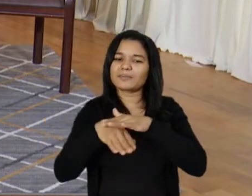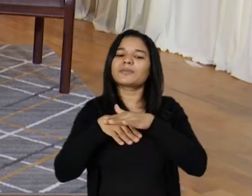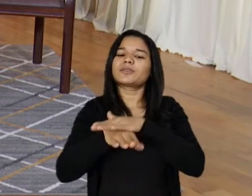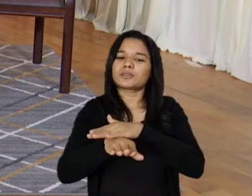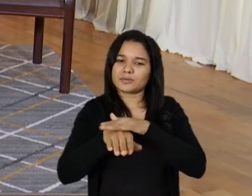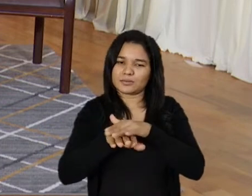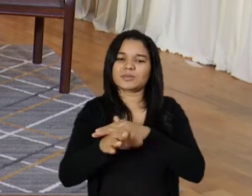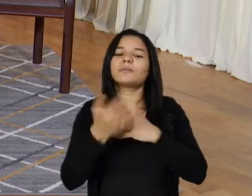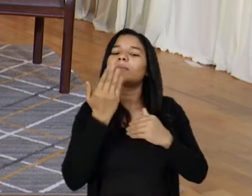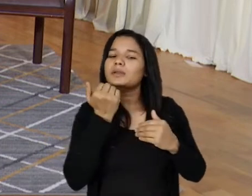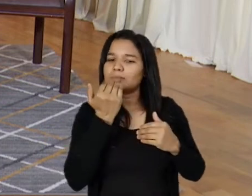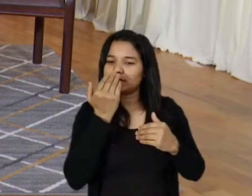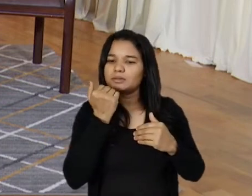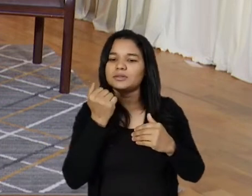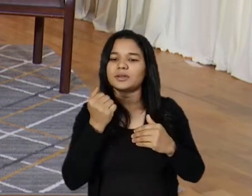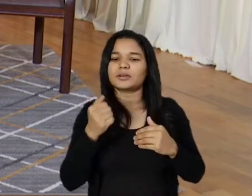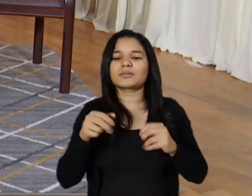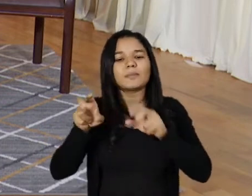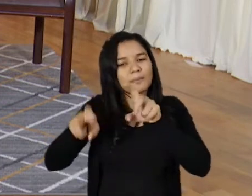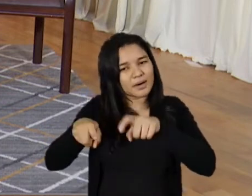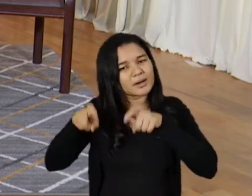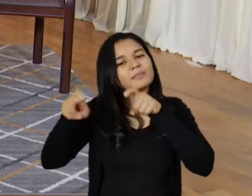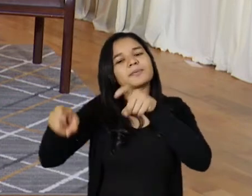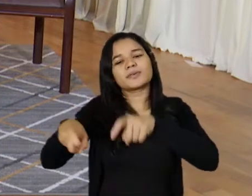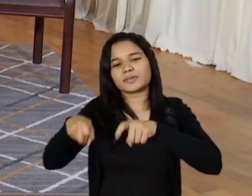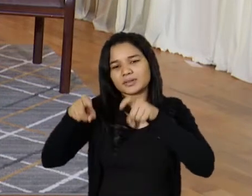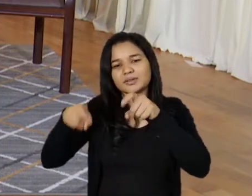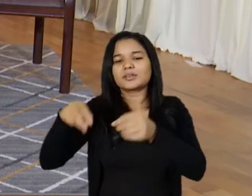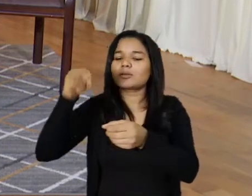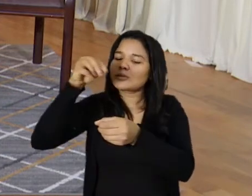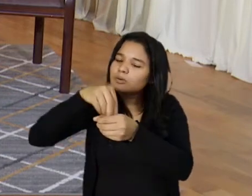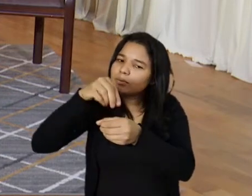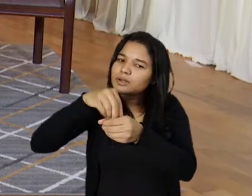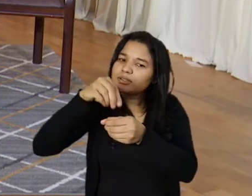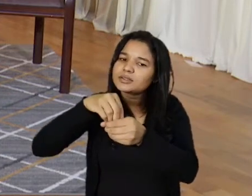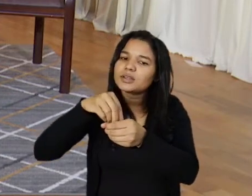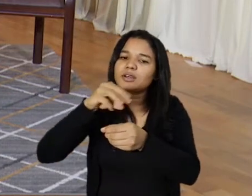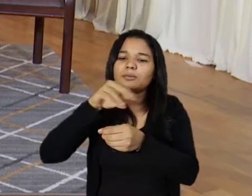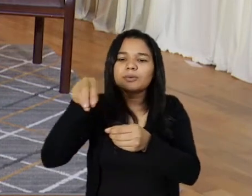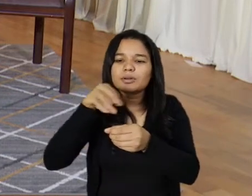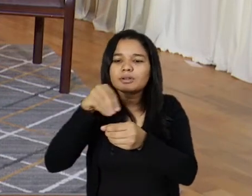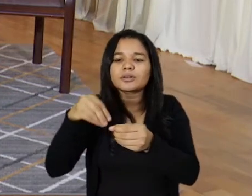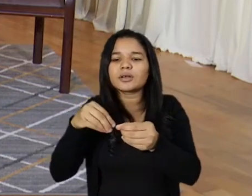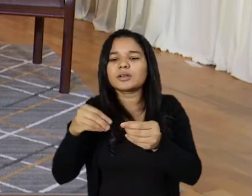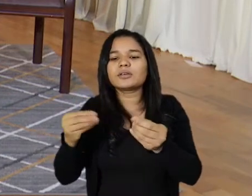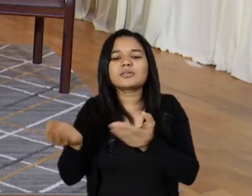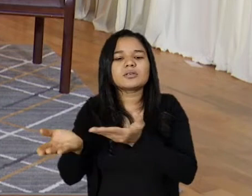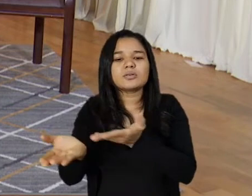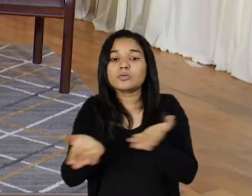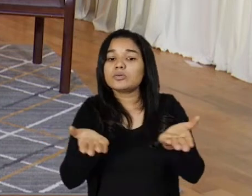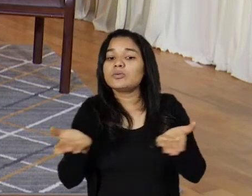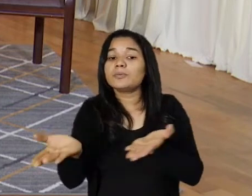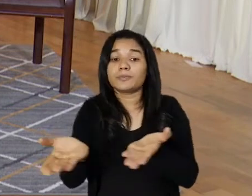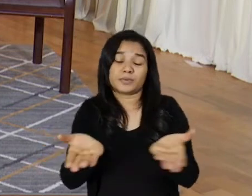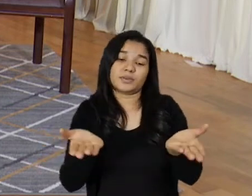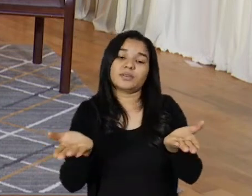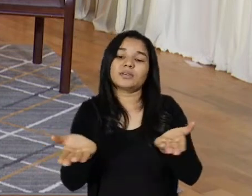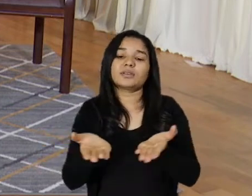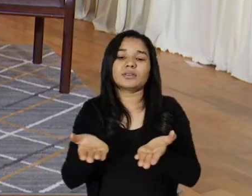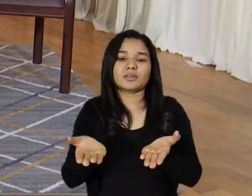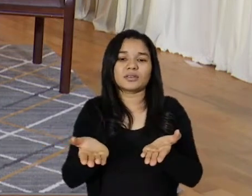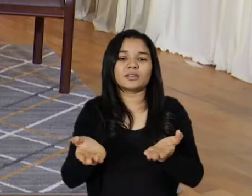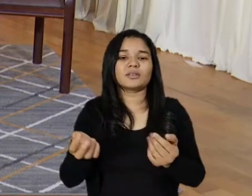alguns alimentos, para armazenar esses alimentos e cuidar dos animais durante todo esse período.